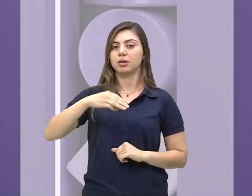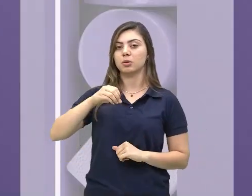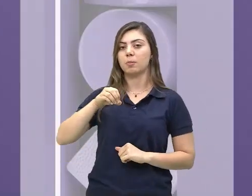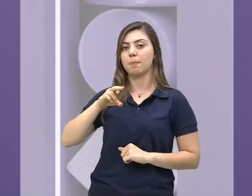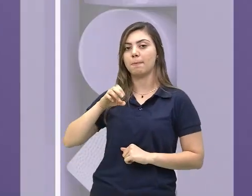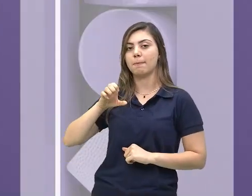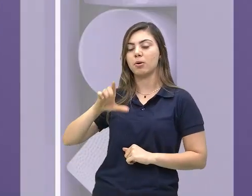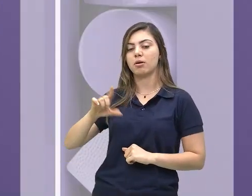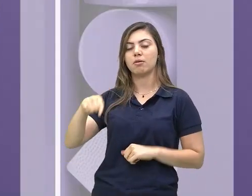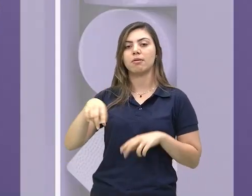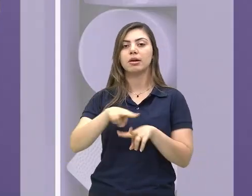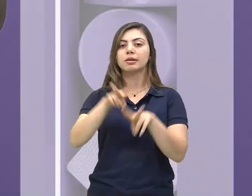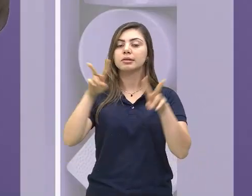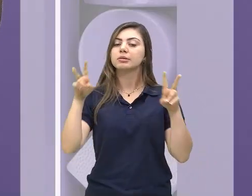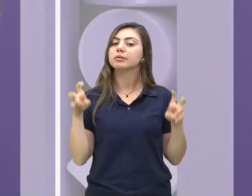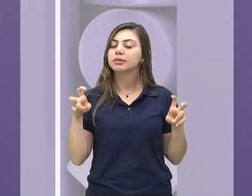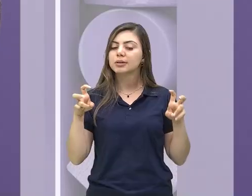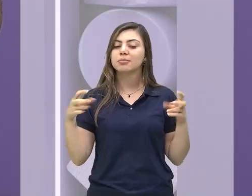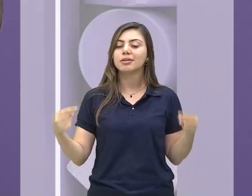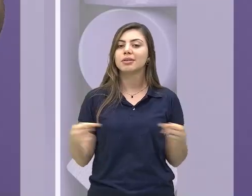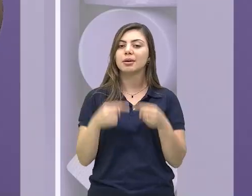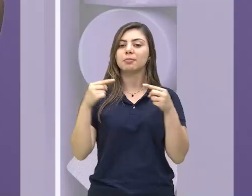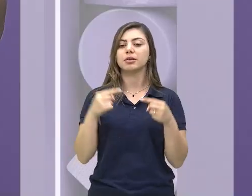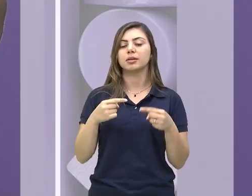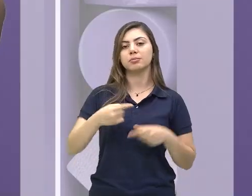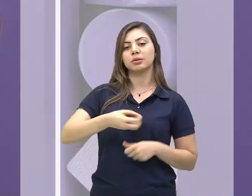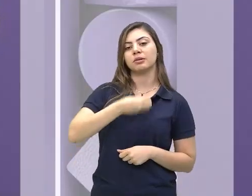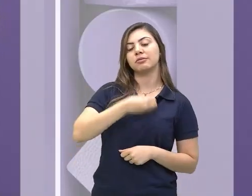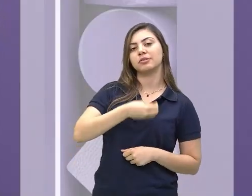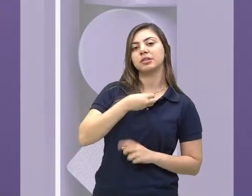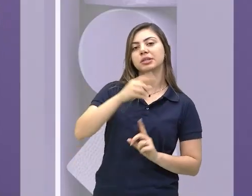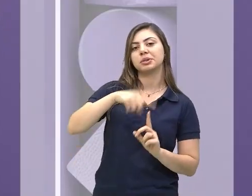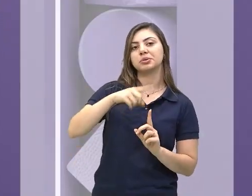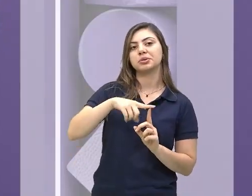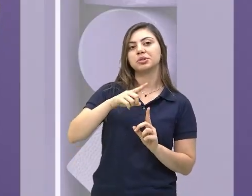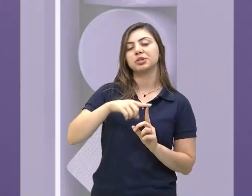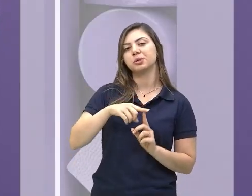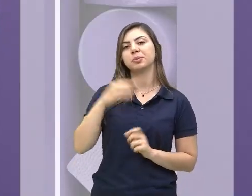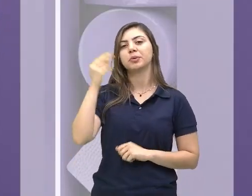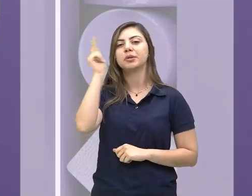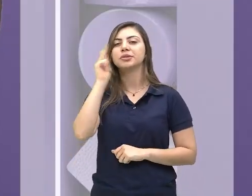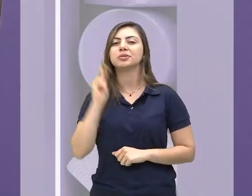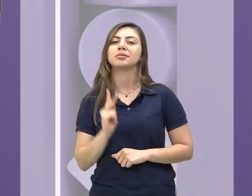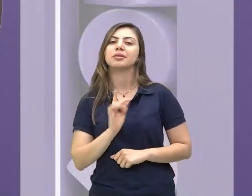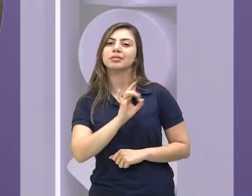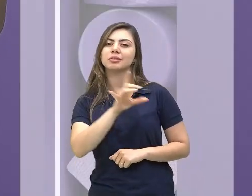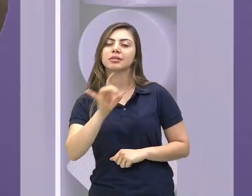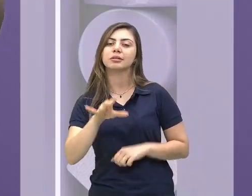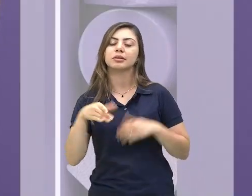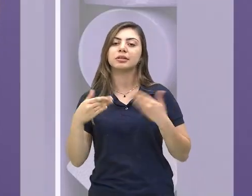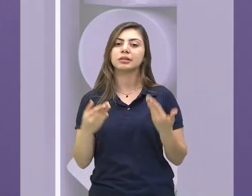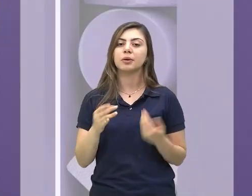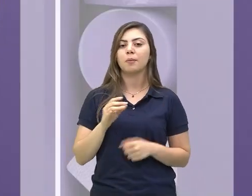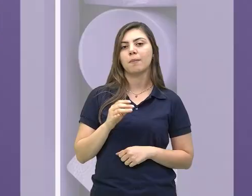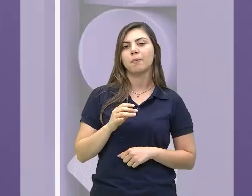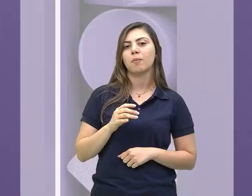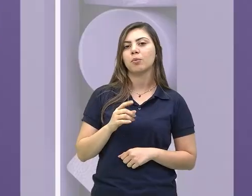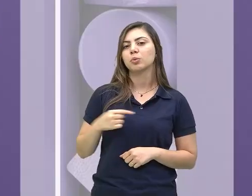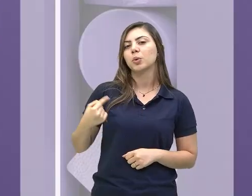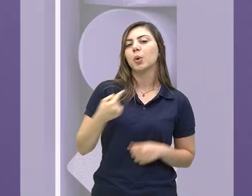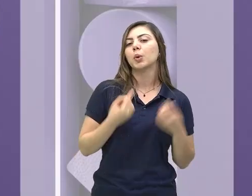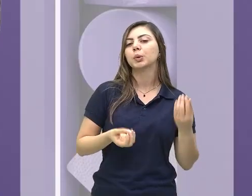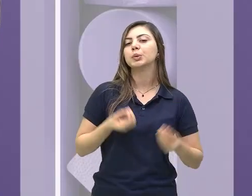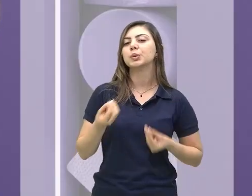esse tema tem tudo a ver com as escolhas de vida, o chão da nossa história. E mais do que nunca você, eu, cada um de nós